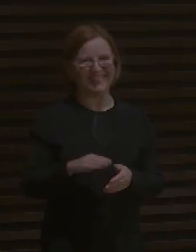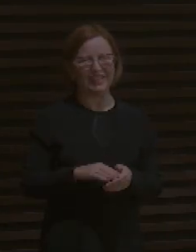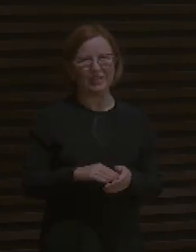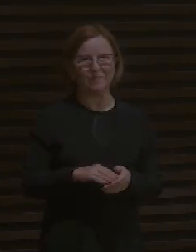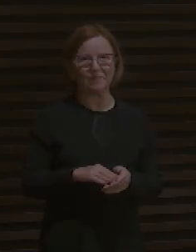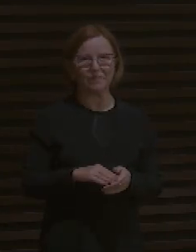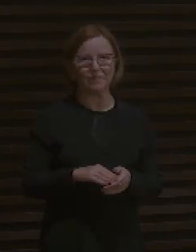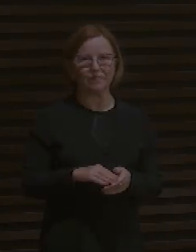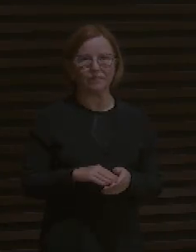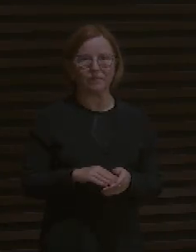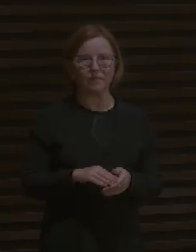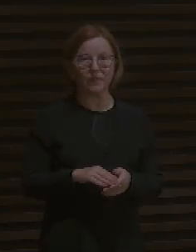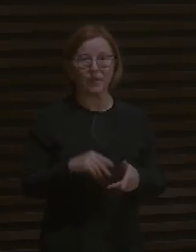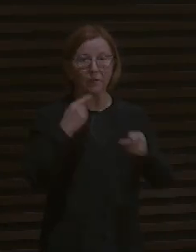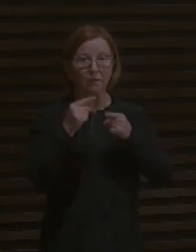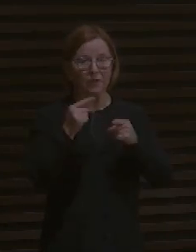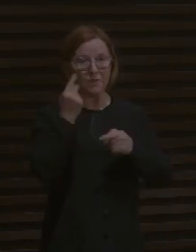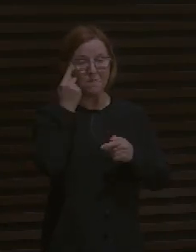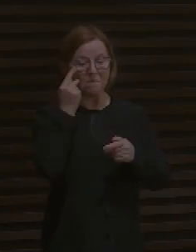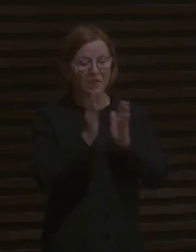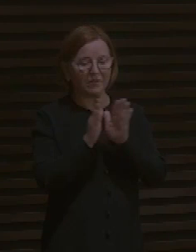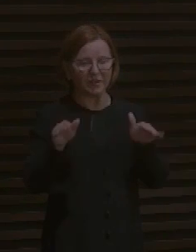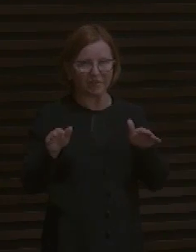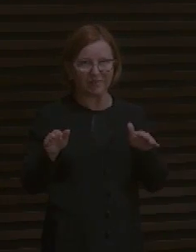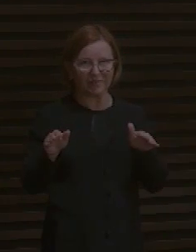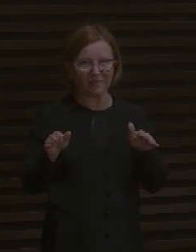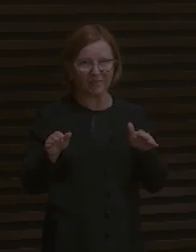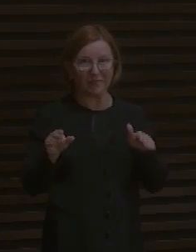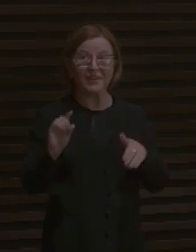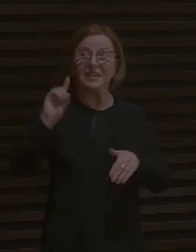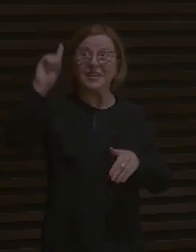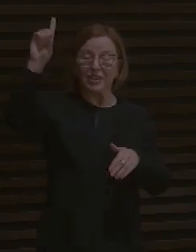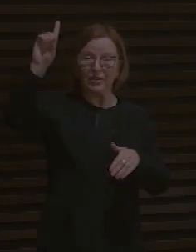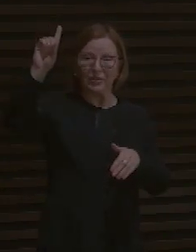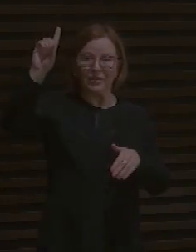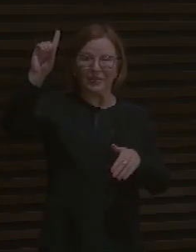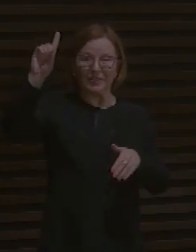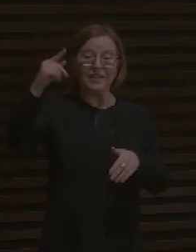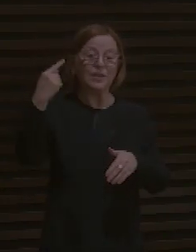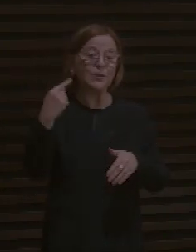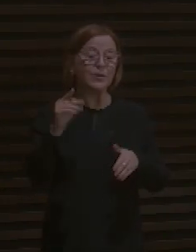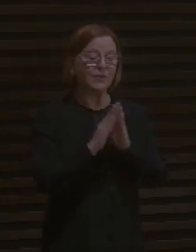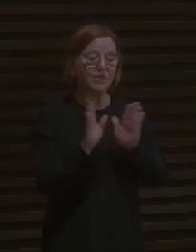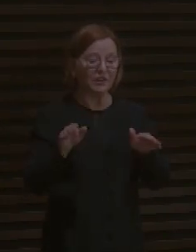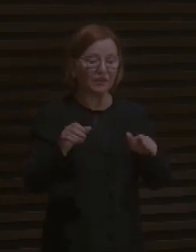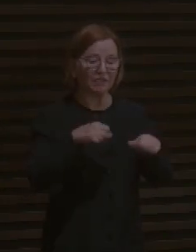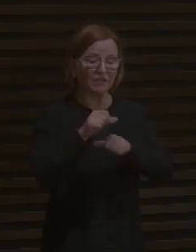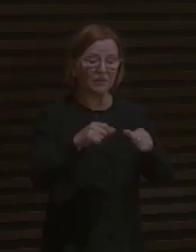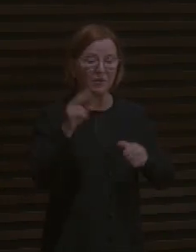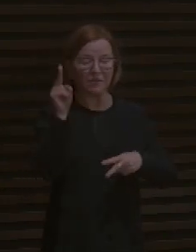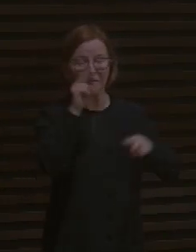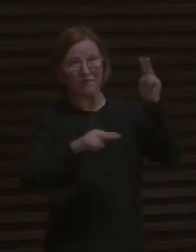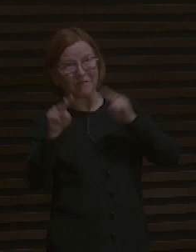Ainda quanto aos anjos, diz: aquele que a seus anjos faz ventos, e aos seus